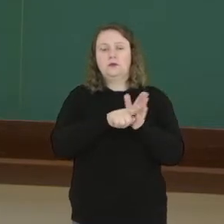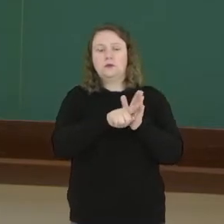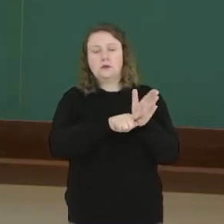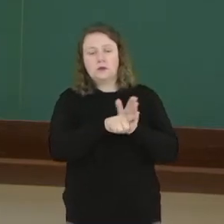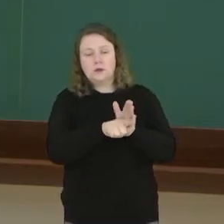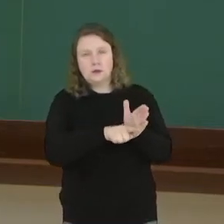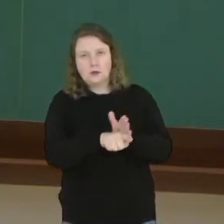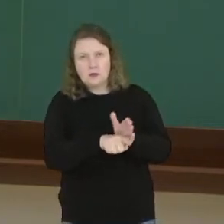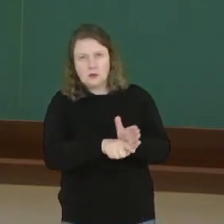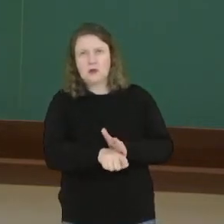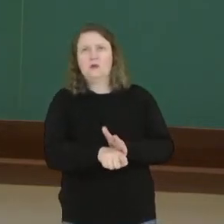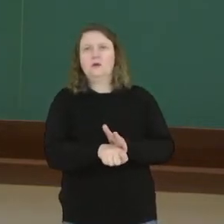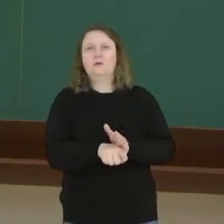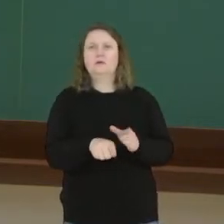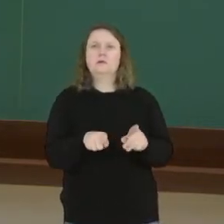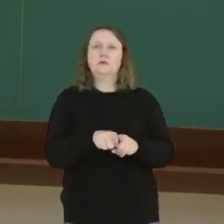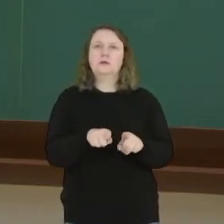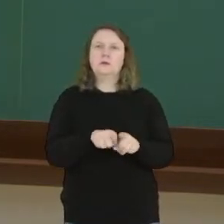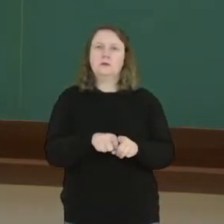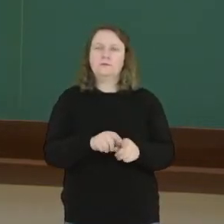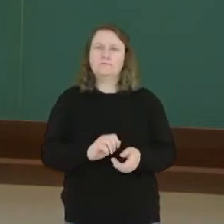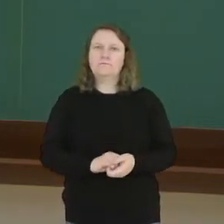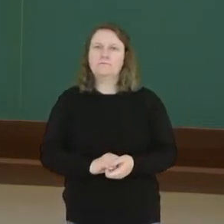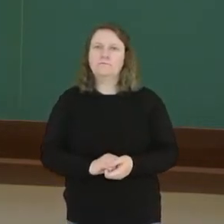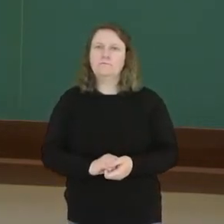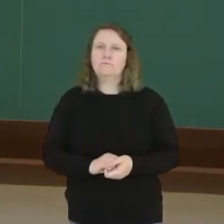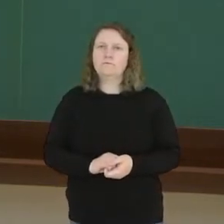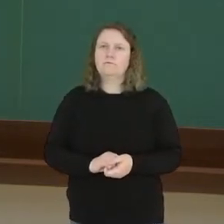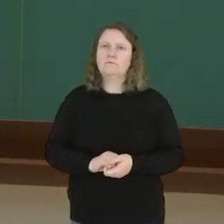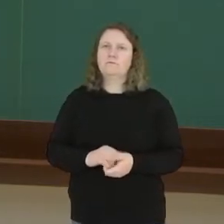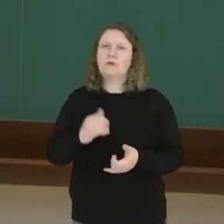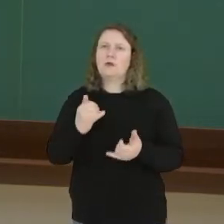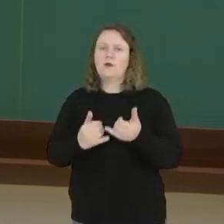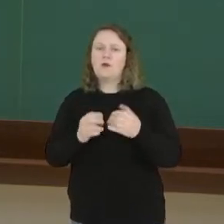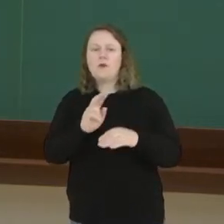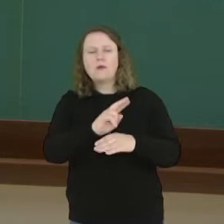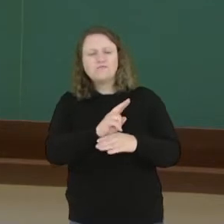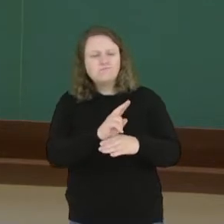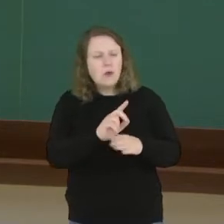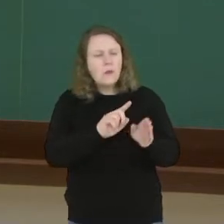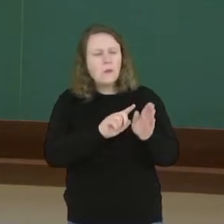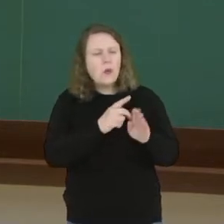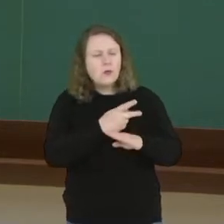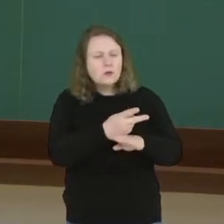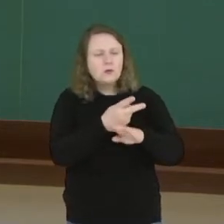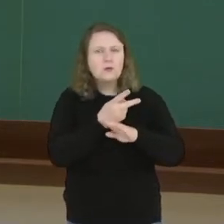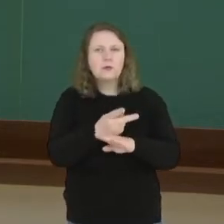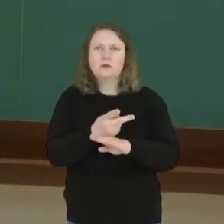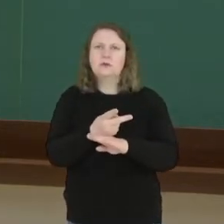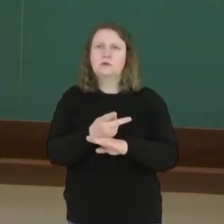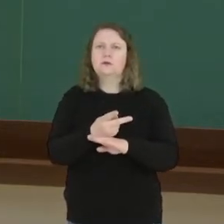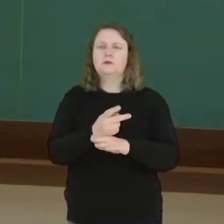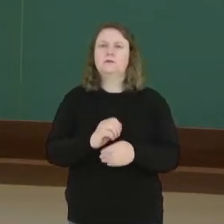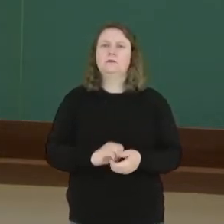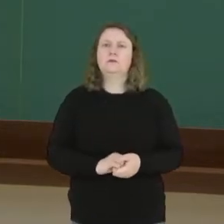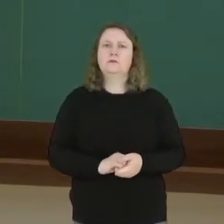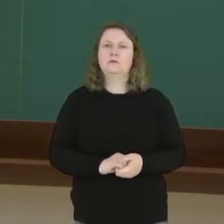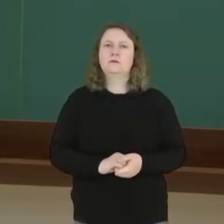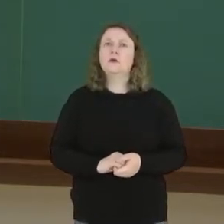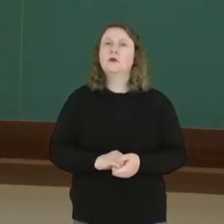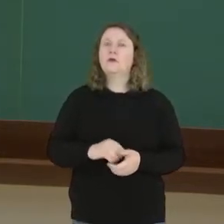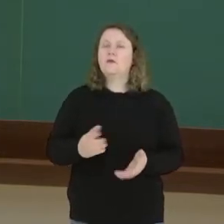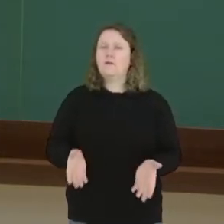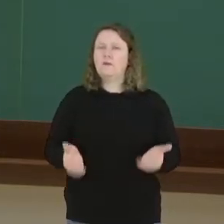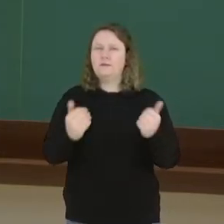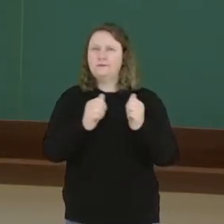trabalho semelhante ao investigador. Uma espécie de Sherlock Holmes do passado. Nossa, professor, que bonito! Embarque